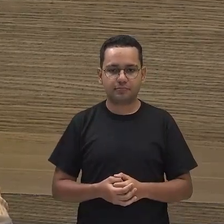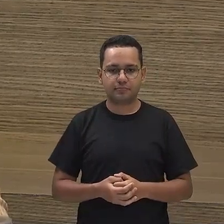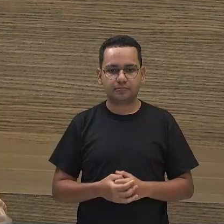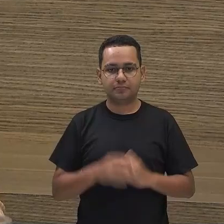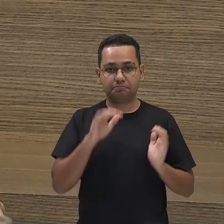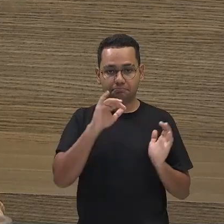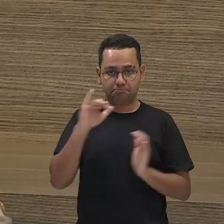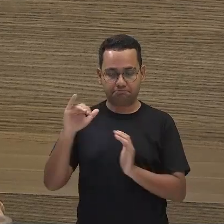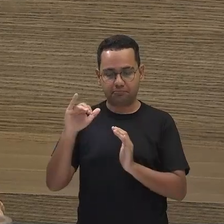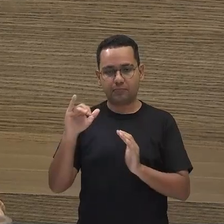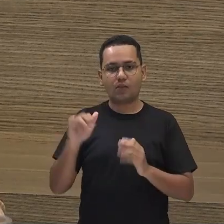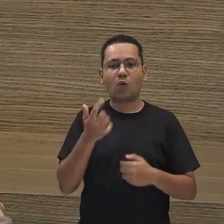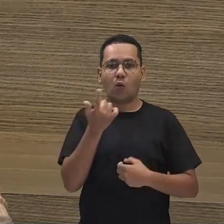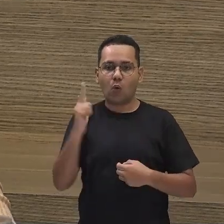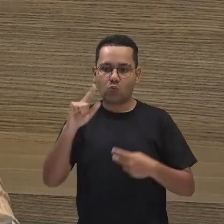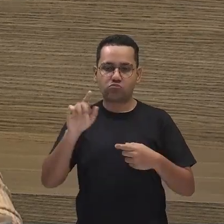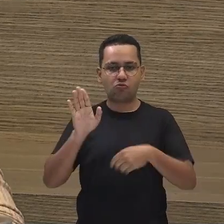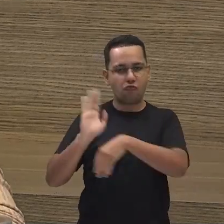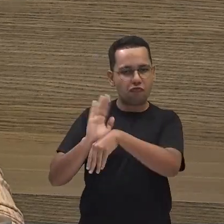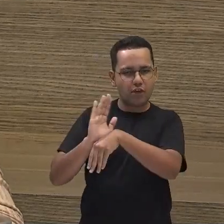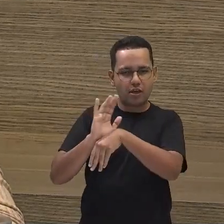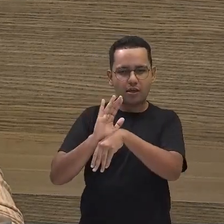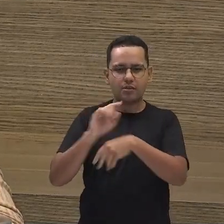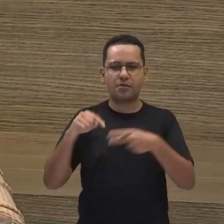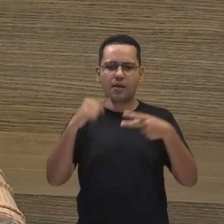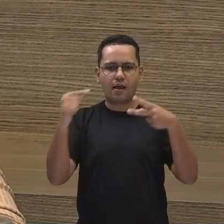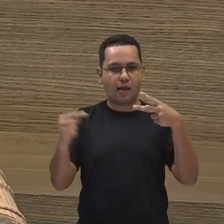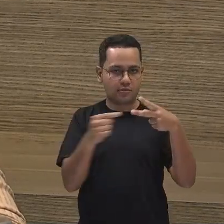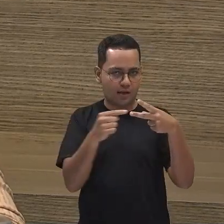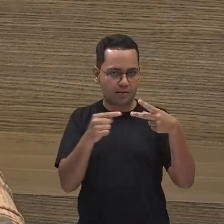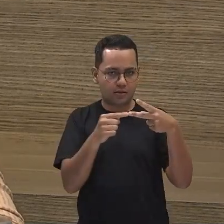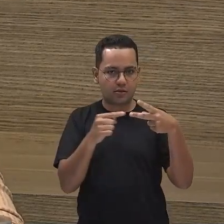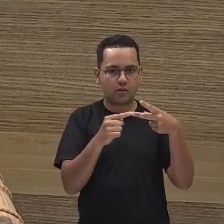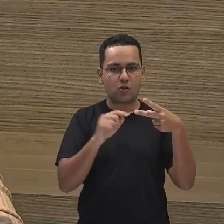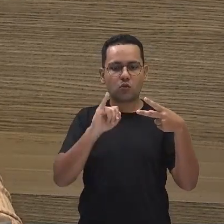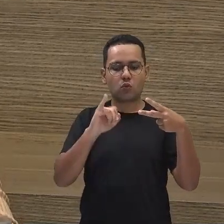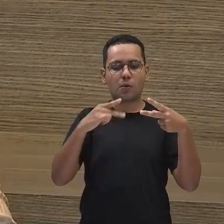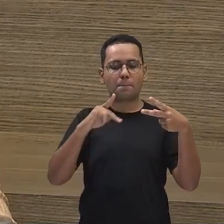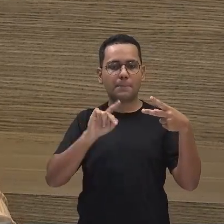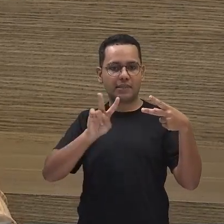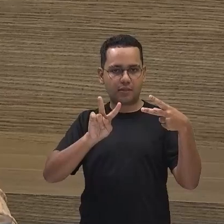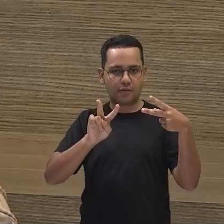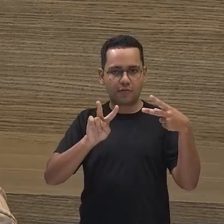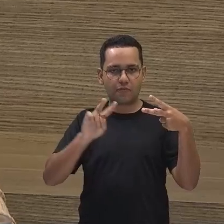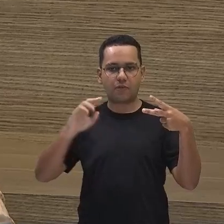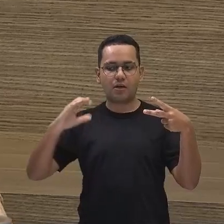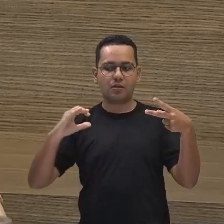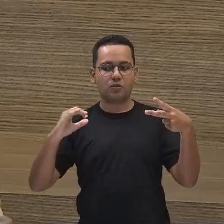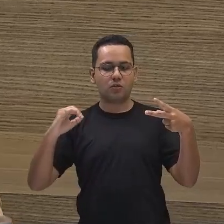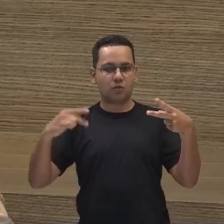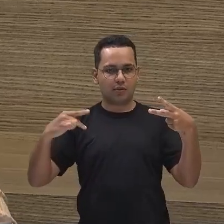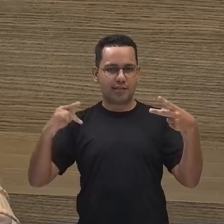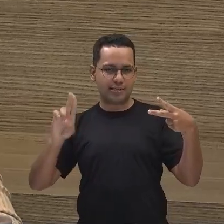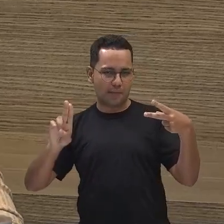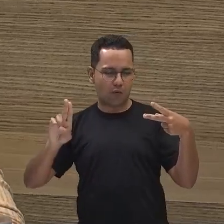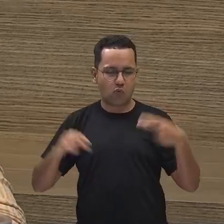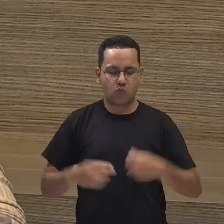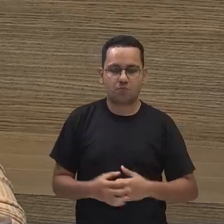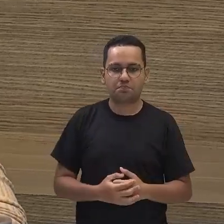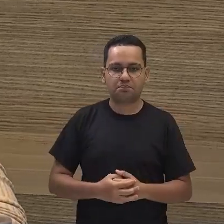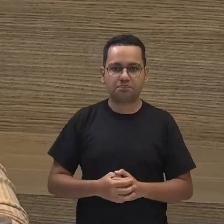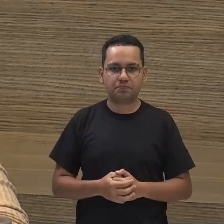para vocês o mesmo tutorial, porém com o uso do IPTV na desktop, na